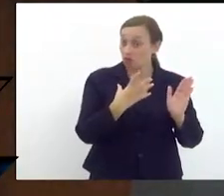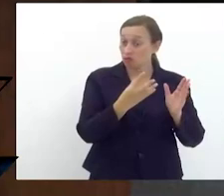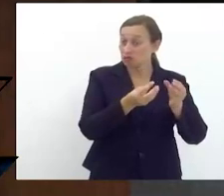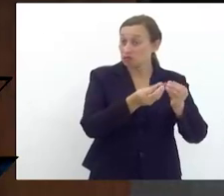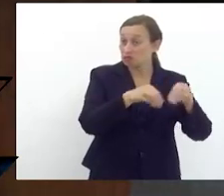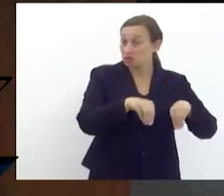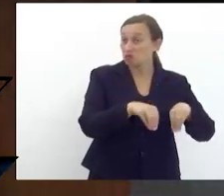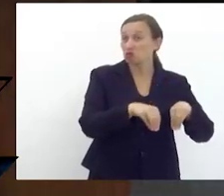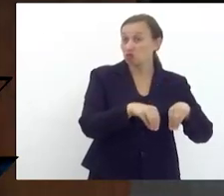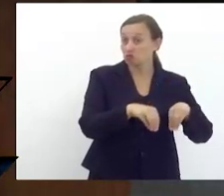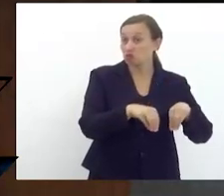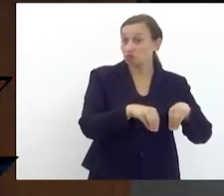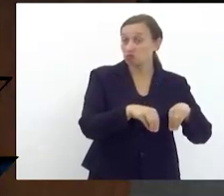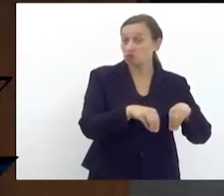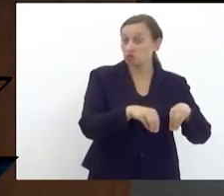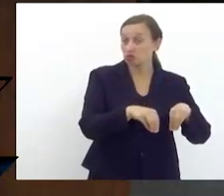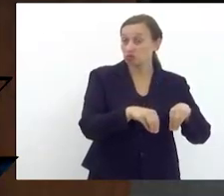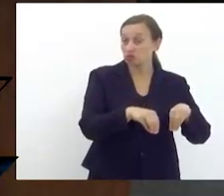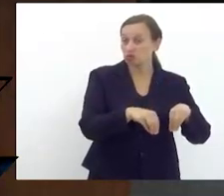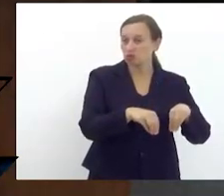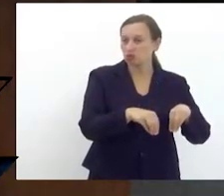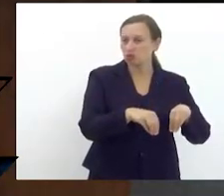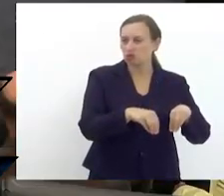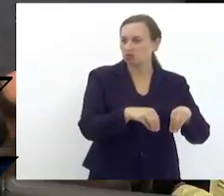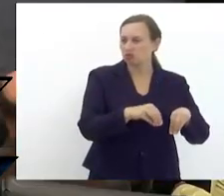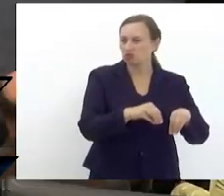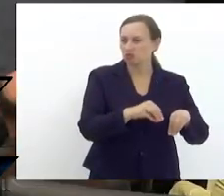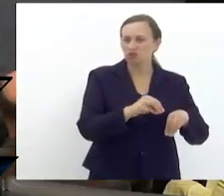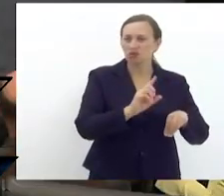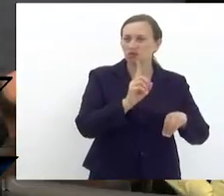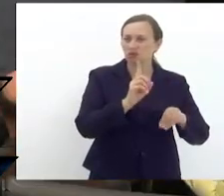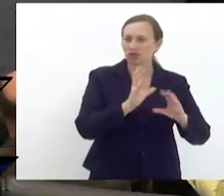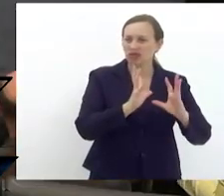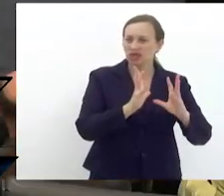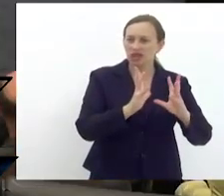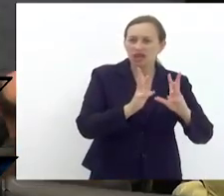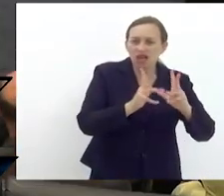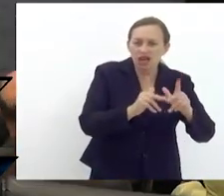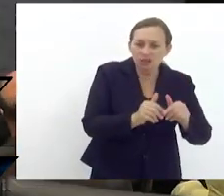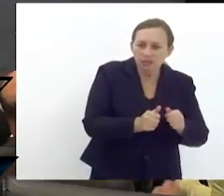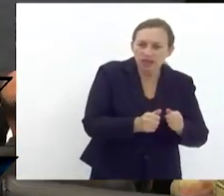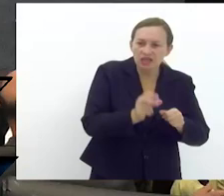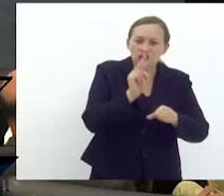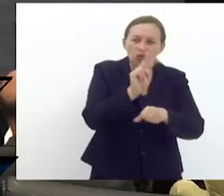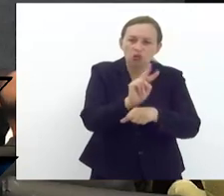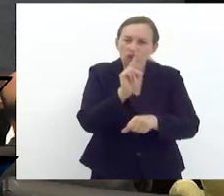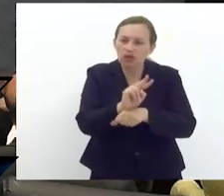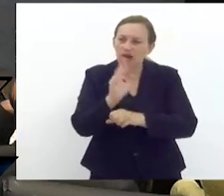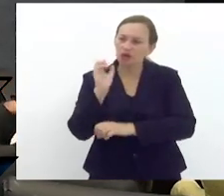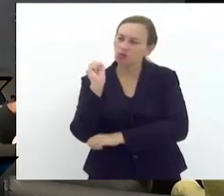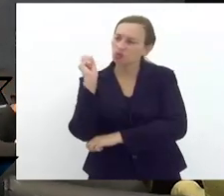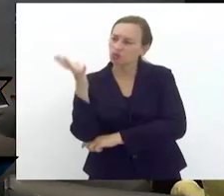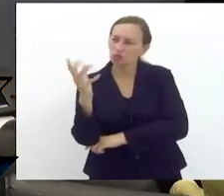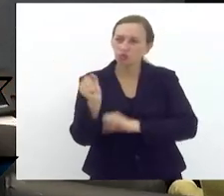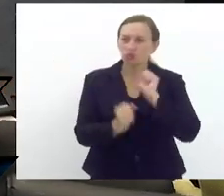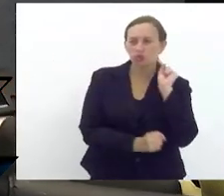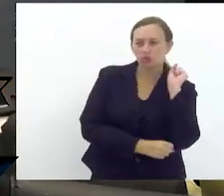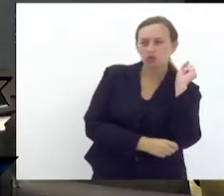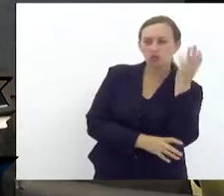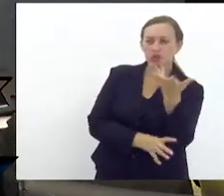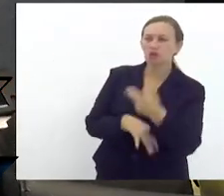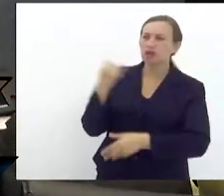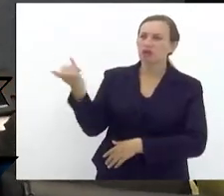do da conservação e da manutenção cotidiana de um espaço que é uma reserva ambiental muito importante